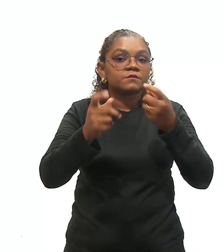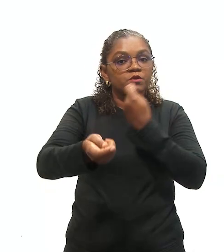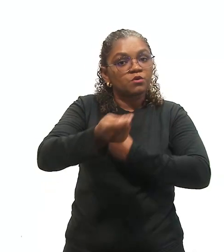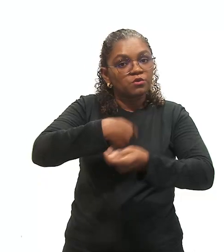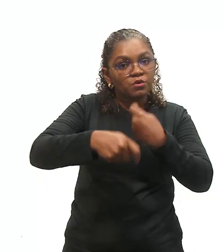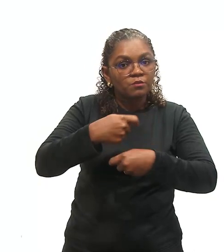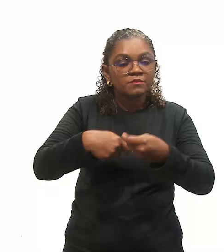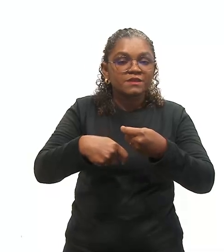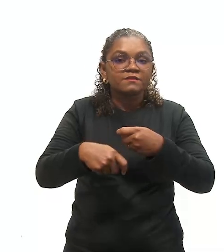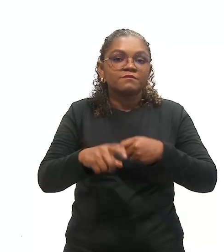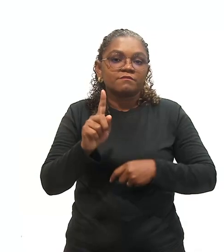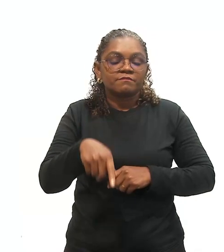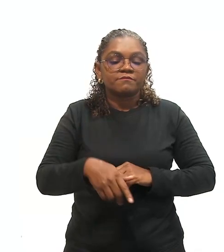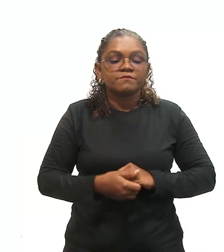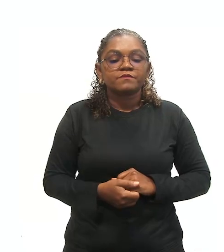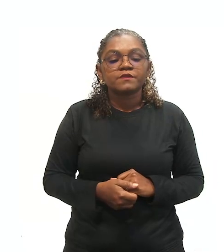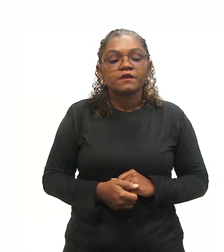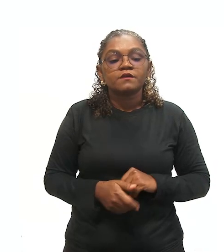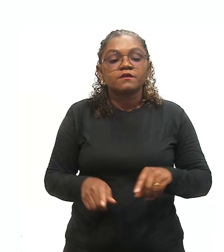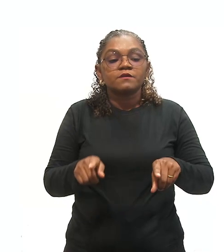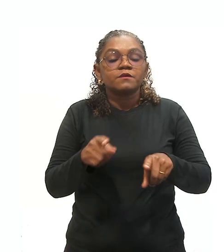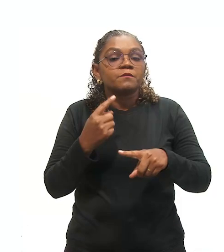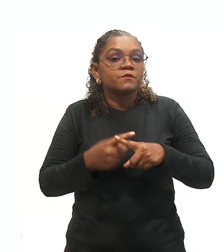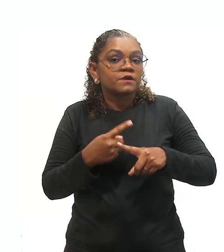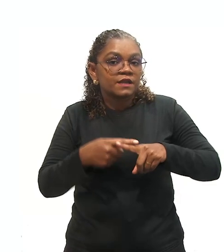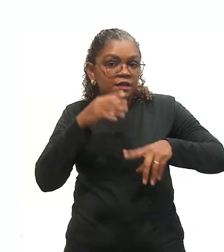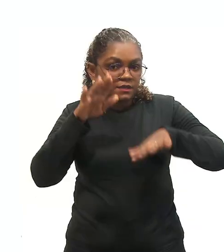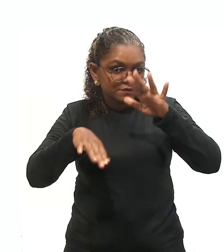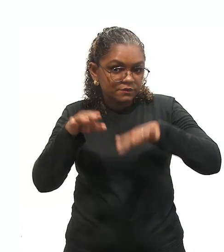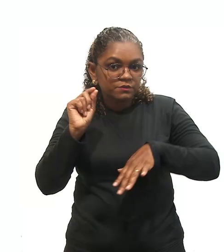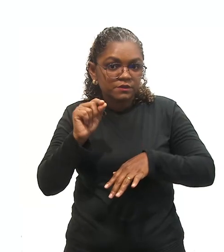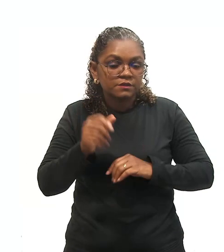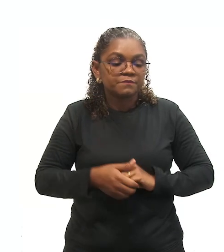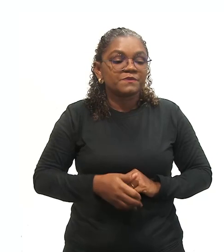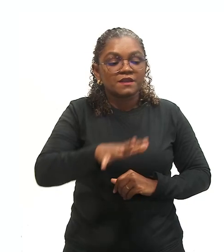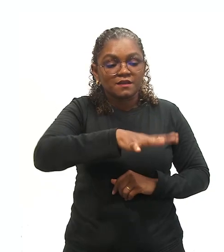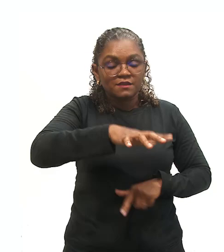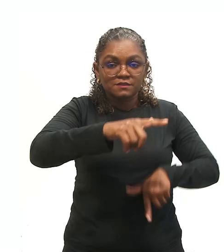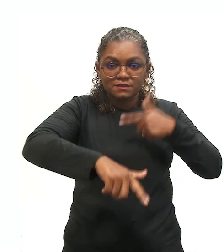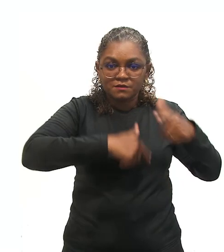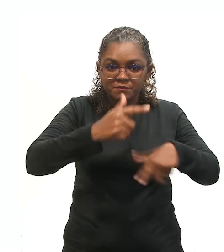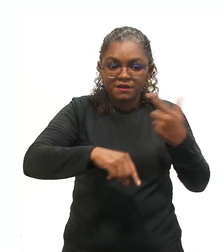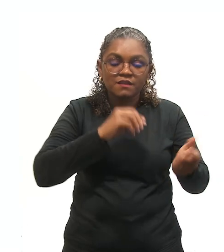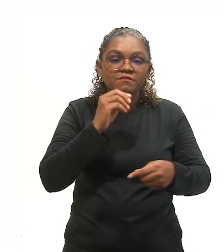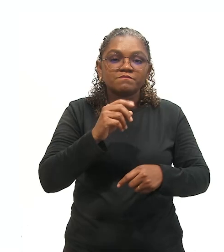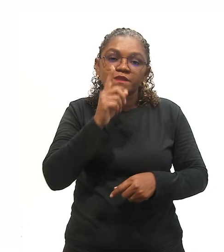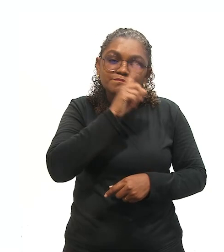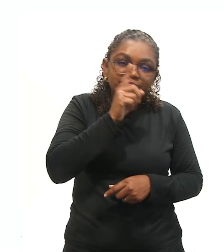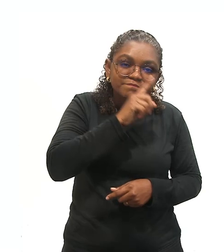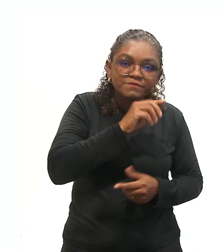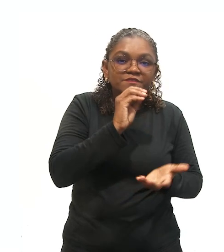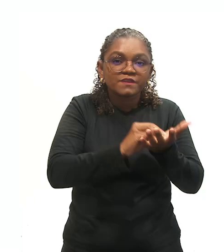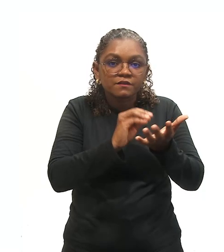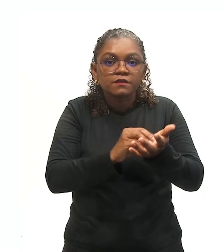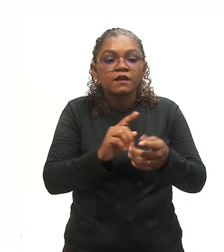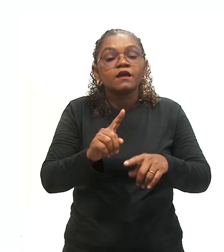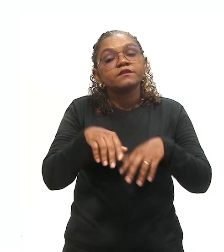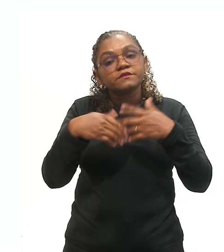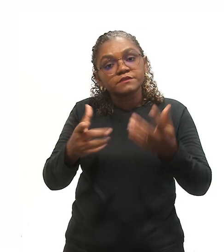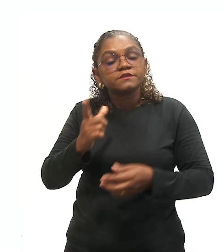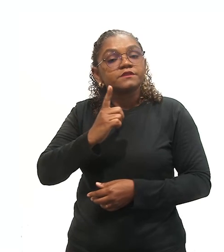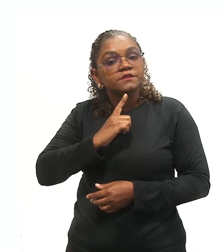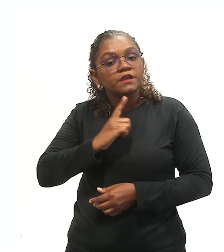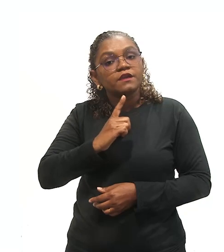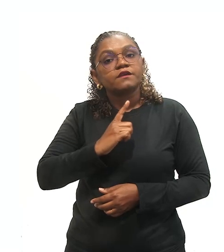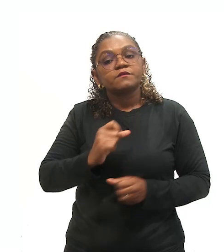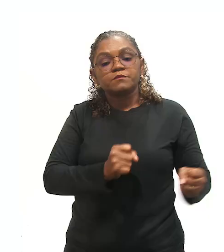resultado desses mercados. Na aula 5, vamos falar aí como a economia funciona. Ainda dentro dos 10 princípios de economia, vamos entender